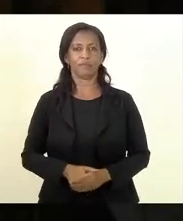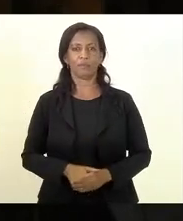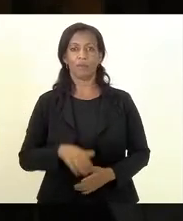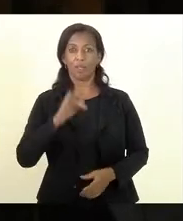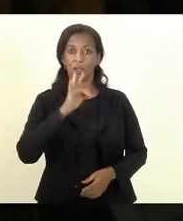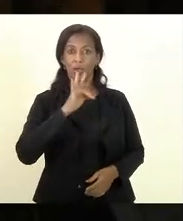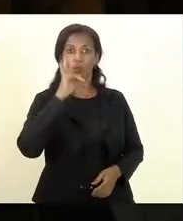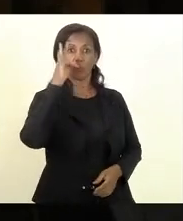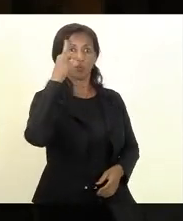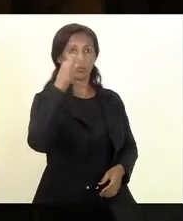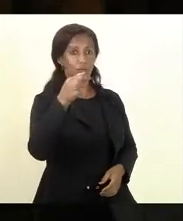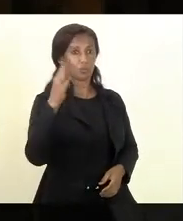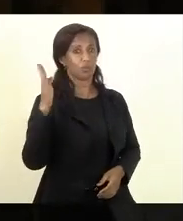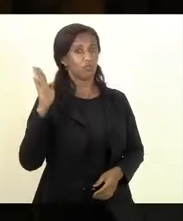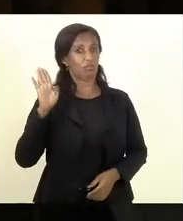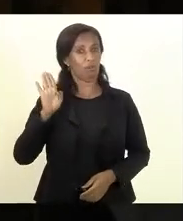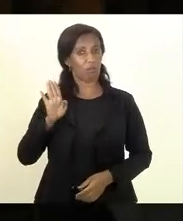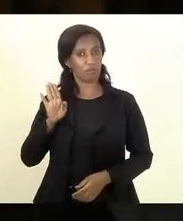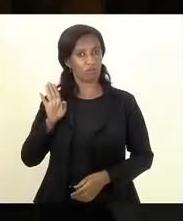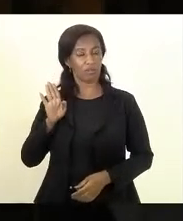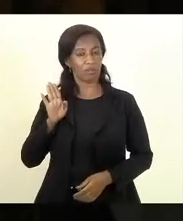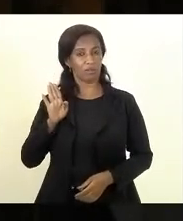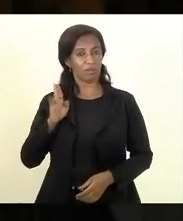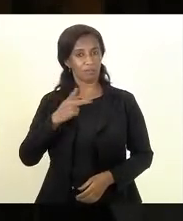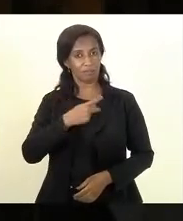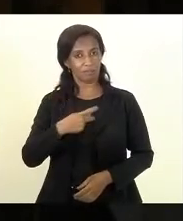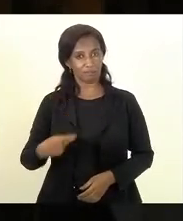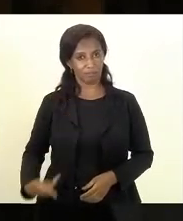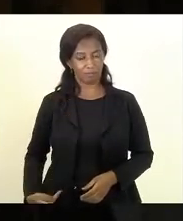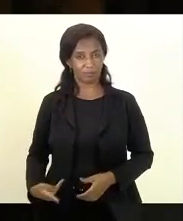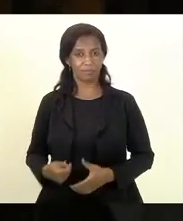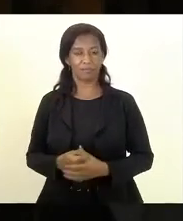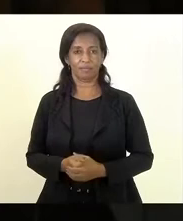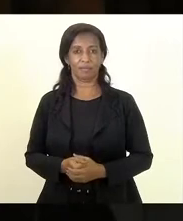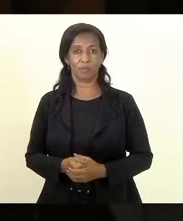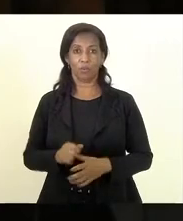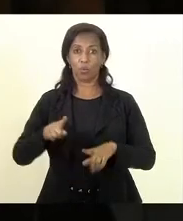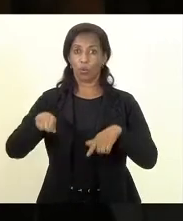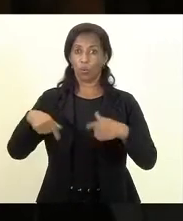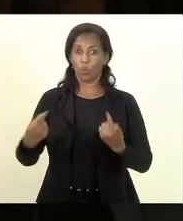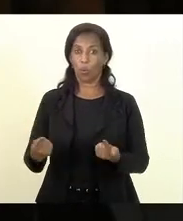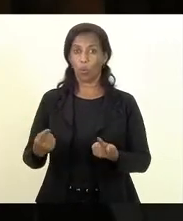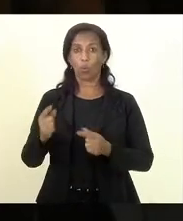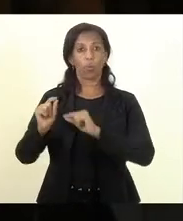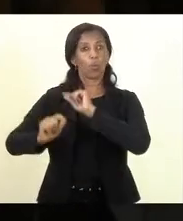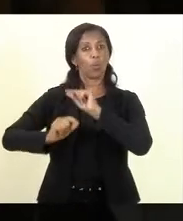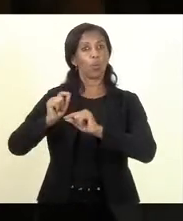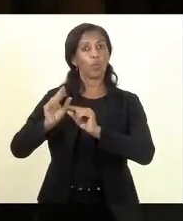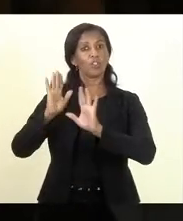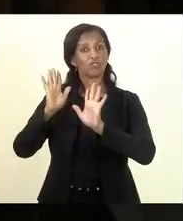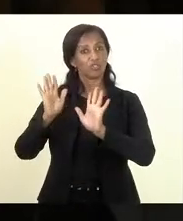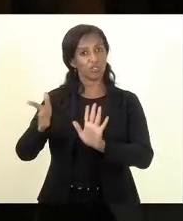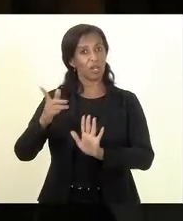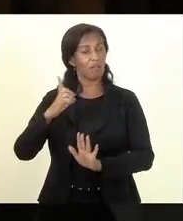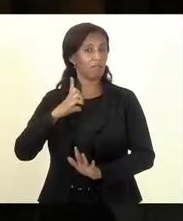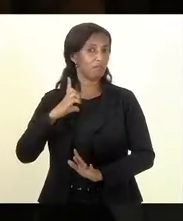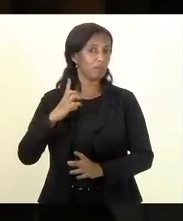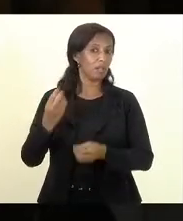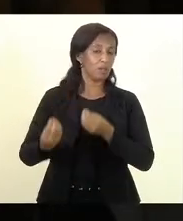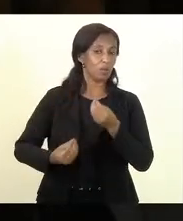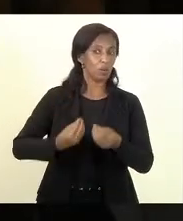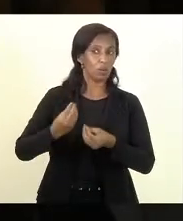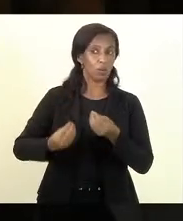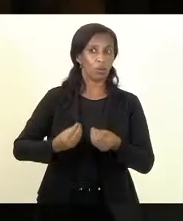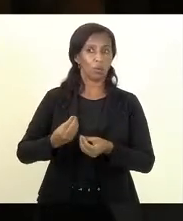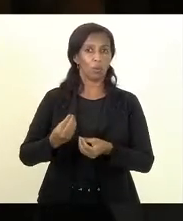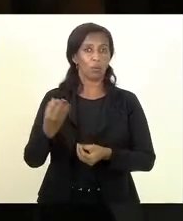futuros candidatos à presidência da República, ou tenta tirar aqueles que já o são, como o caso